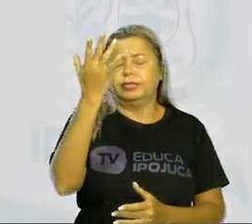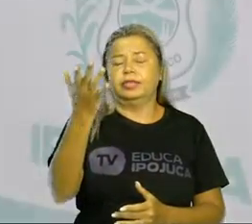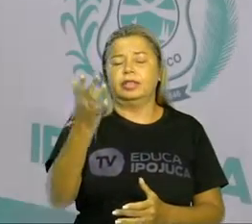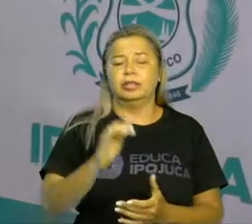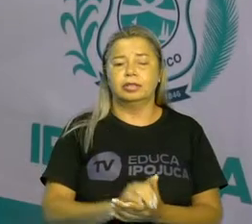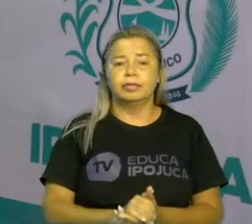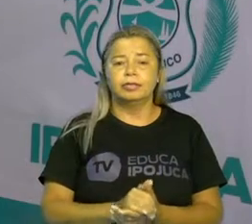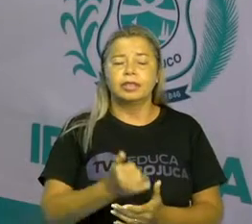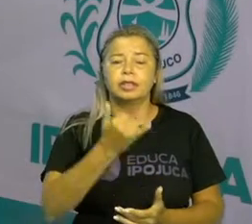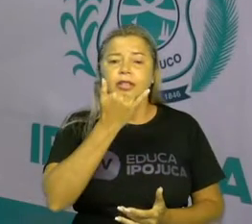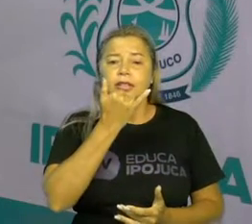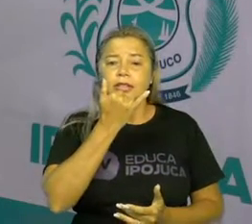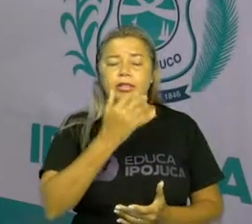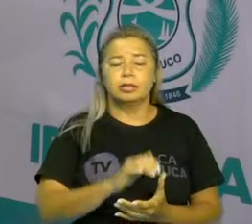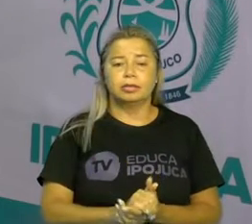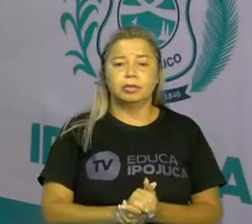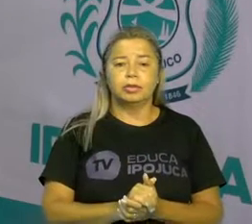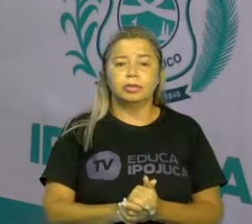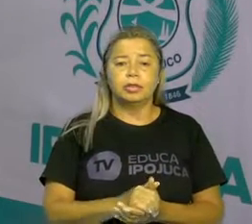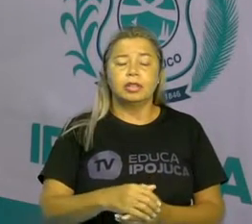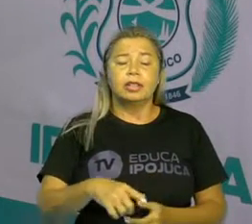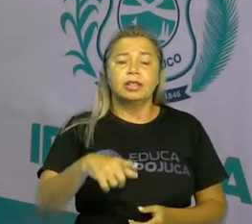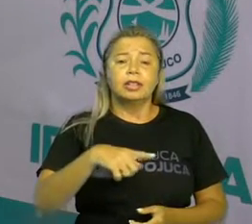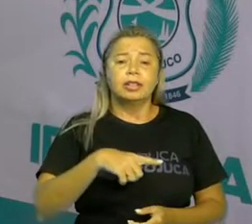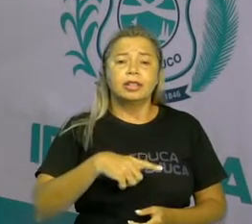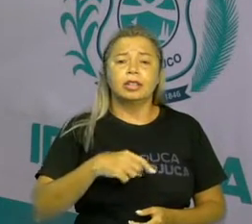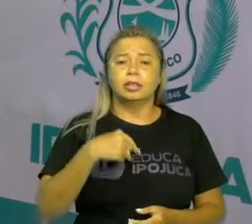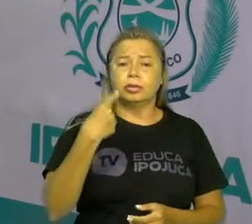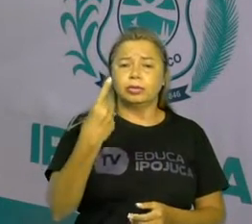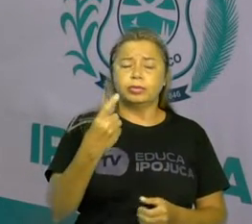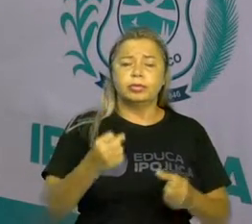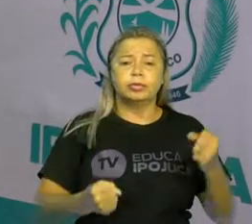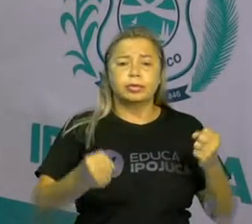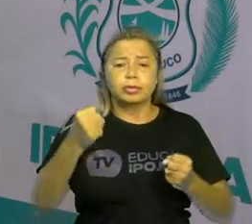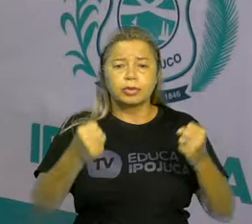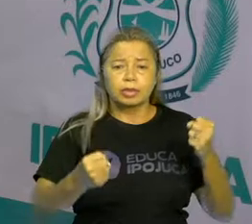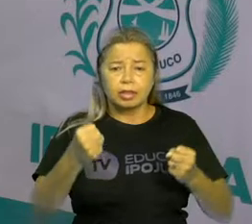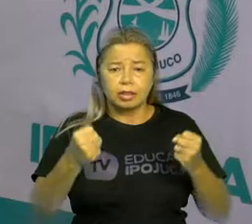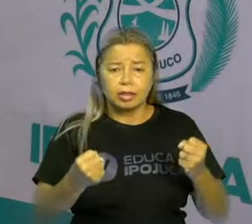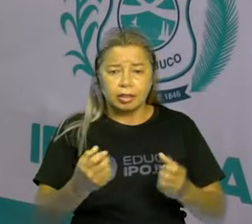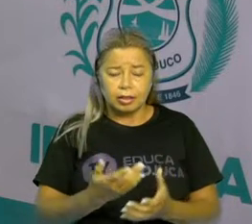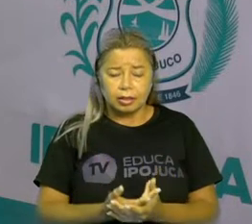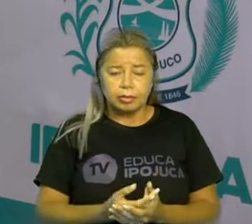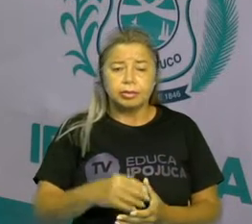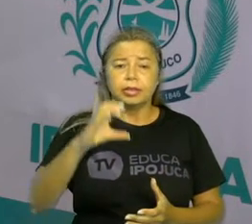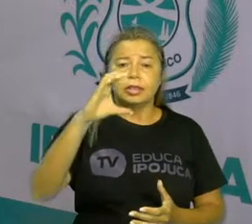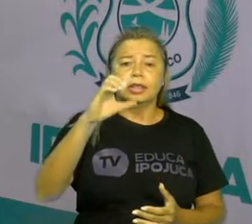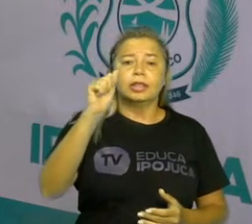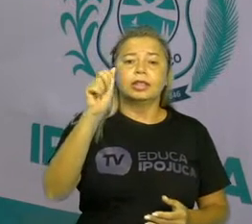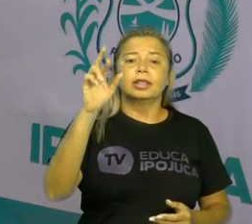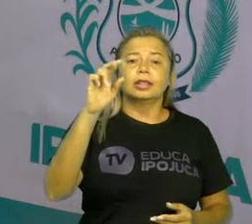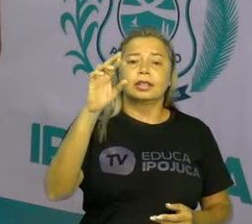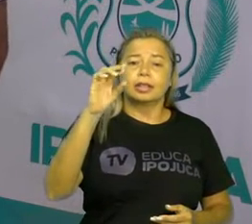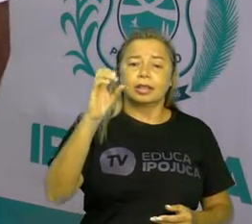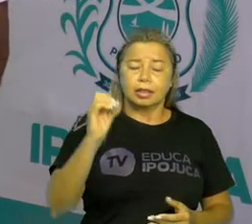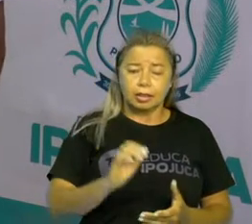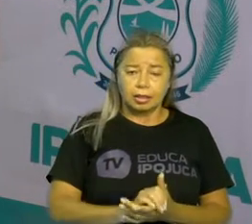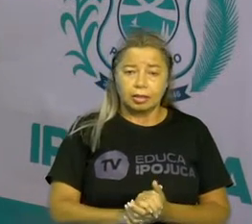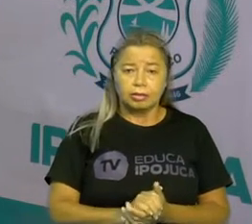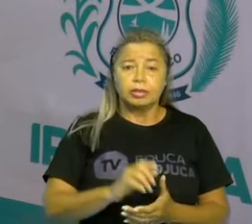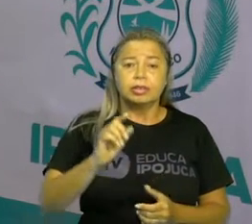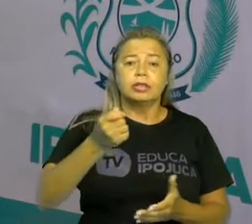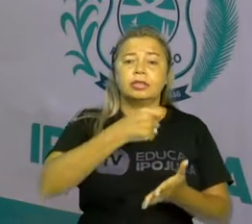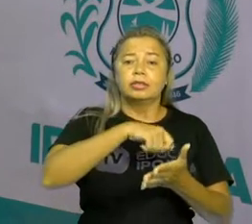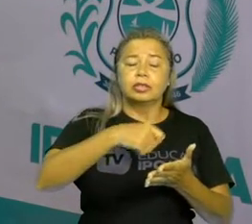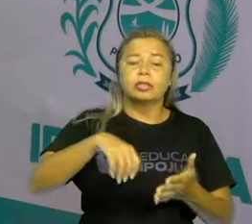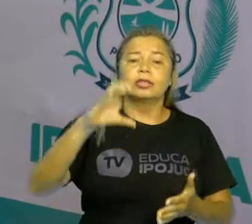carro, car. Se eu tenho mais de um carro, cars. Apenas acrescento o S depois. Tá